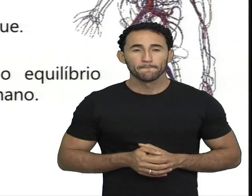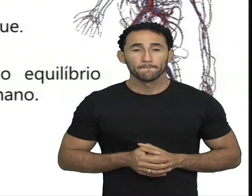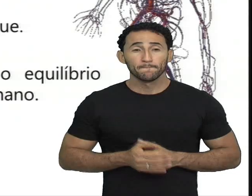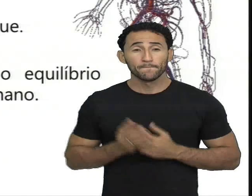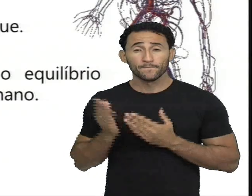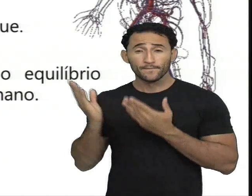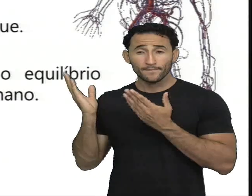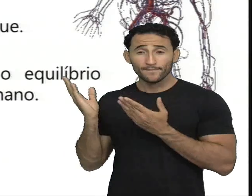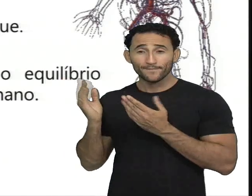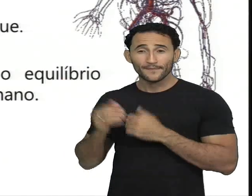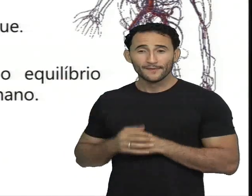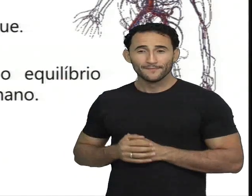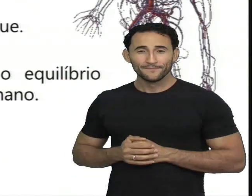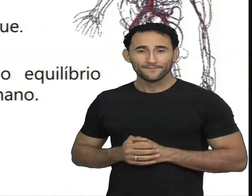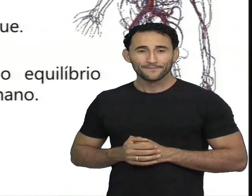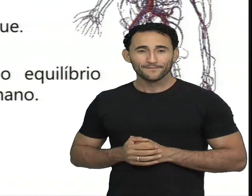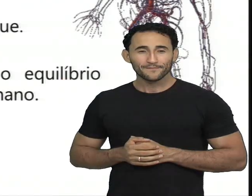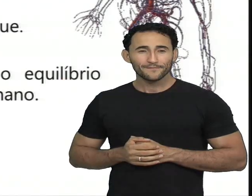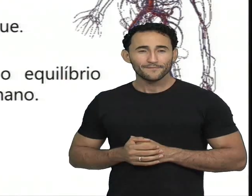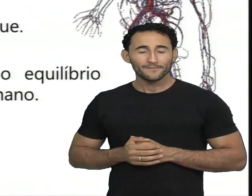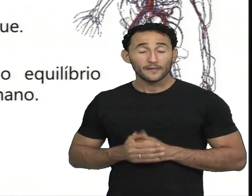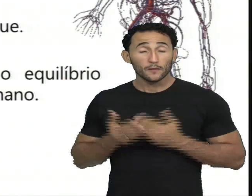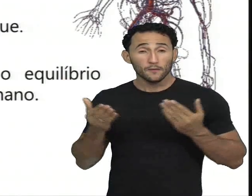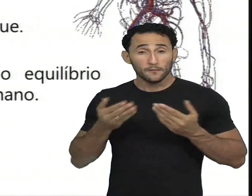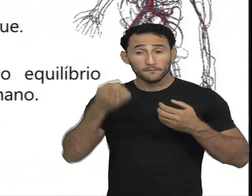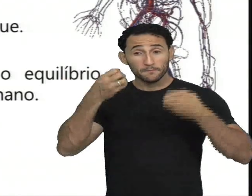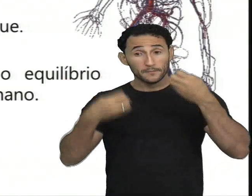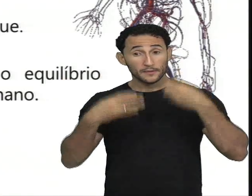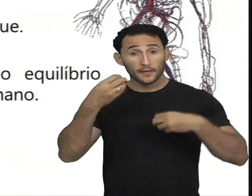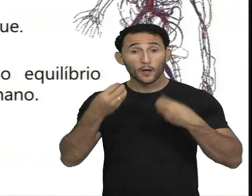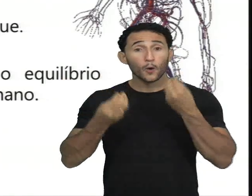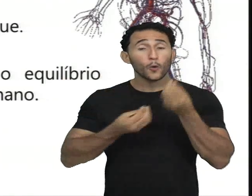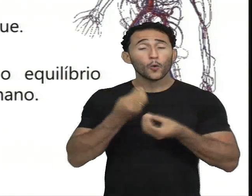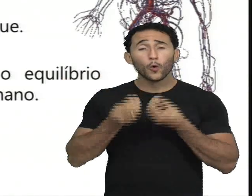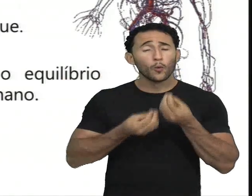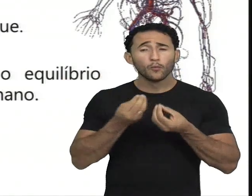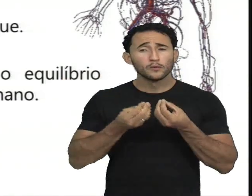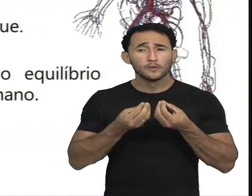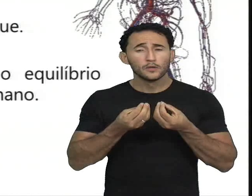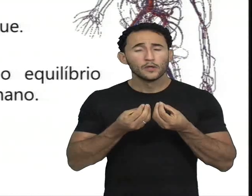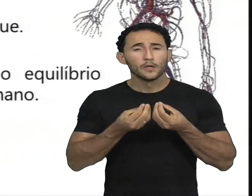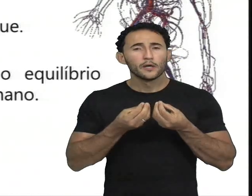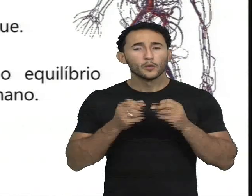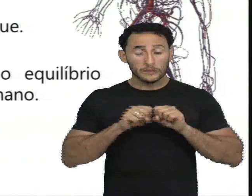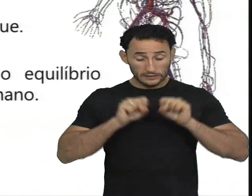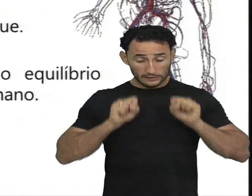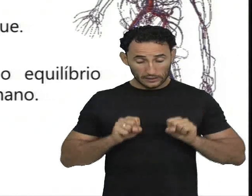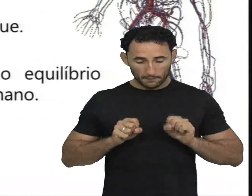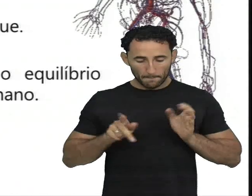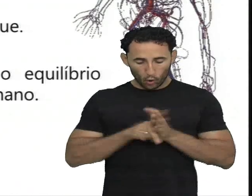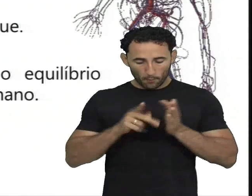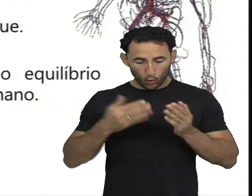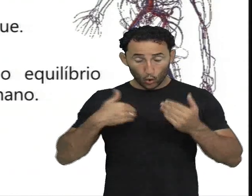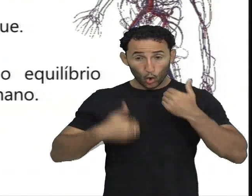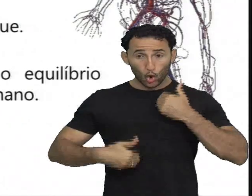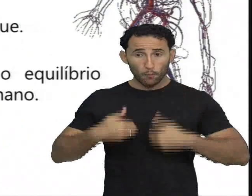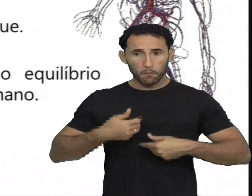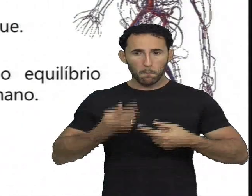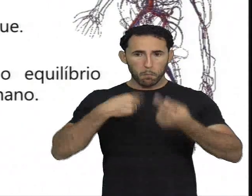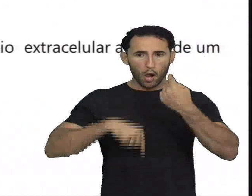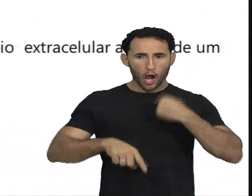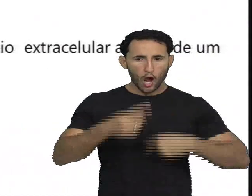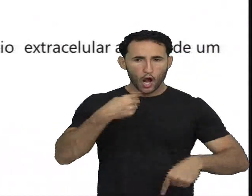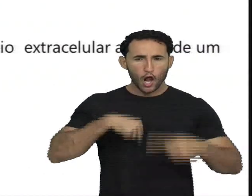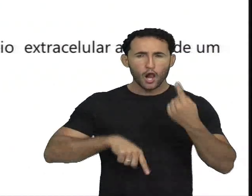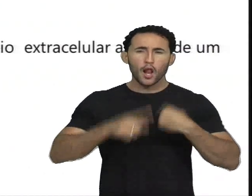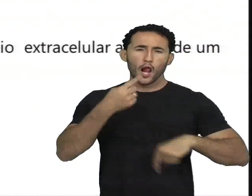Aqui digo um pouco da parte do sistema circulatório nosso, que é complexo, que é cheio de artérias,